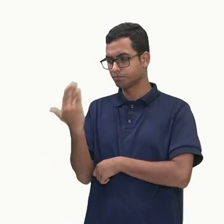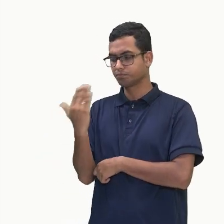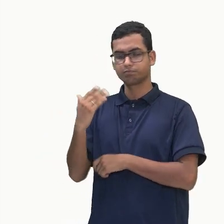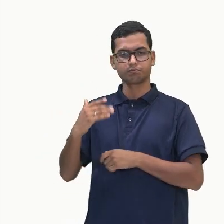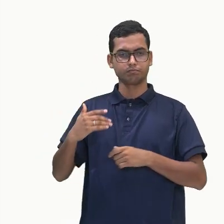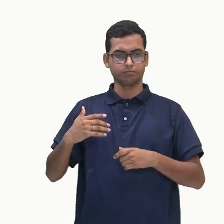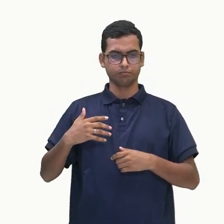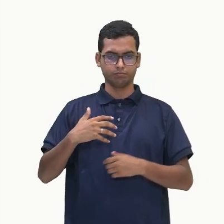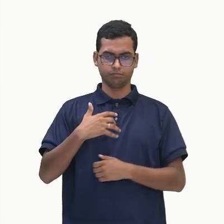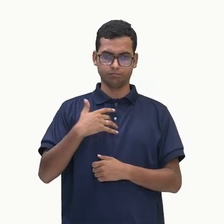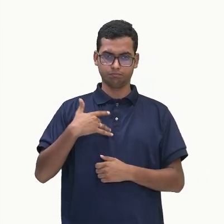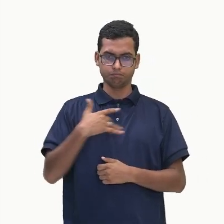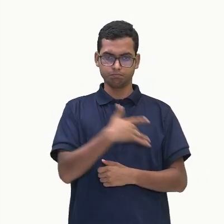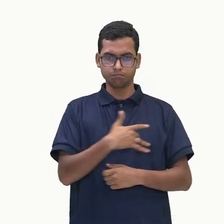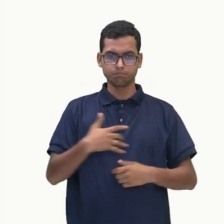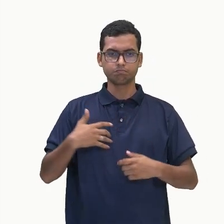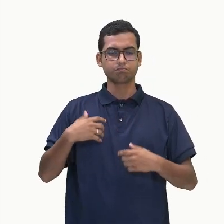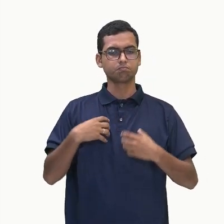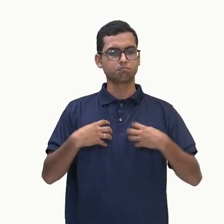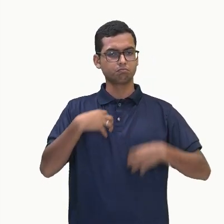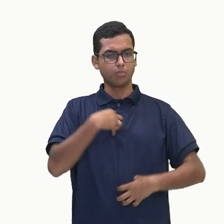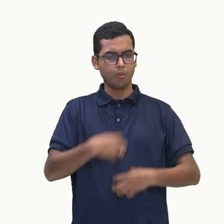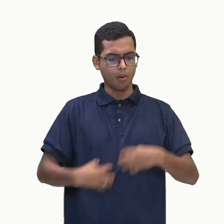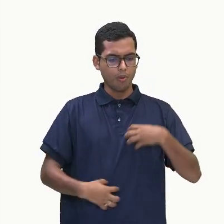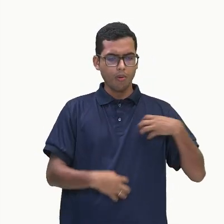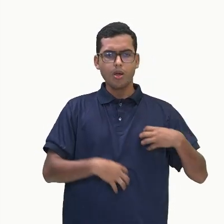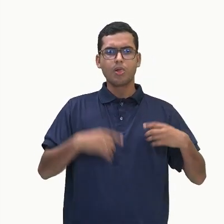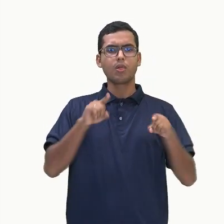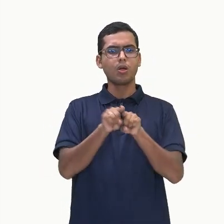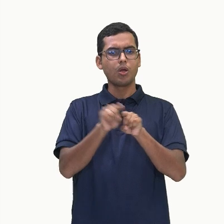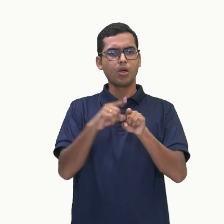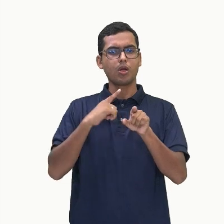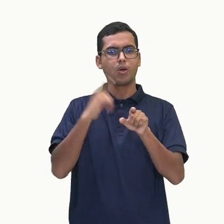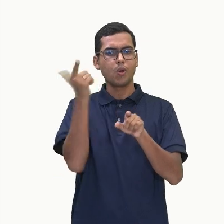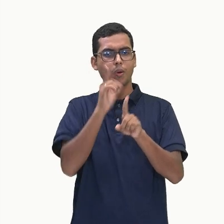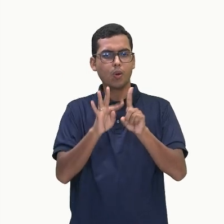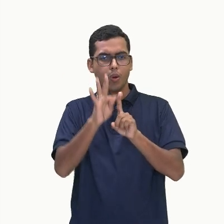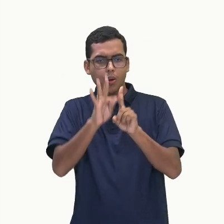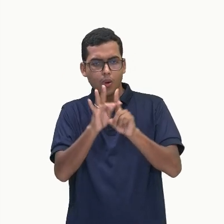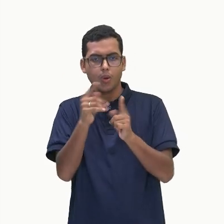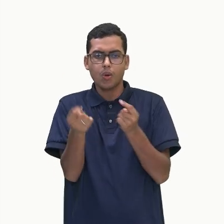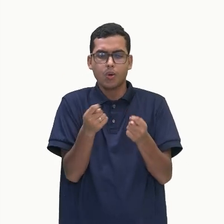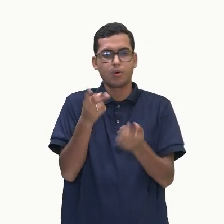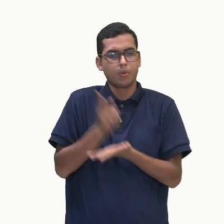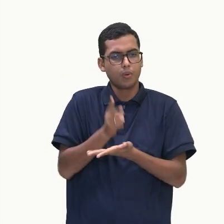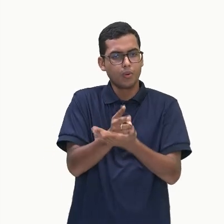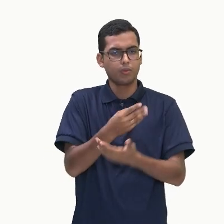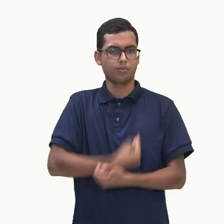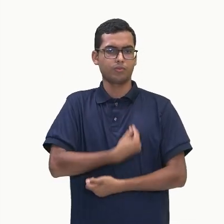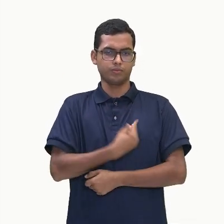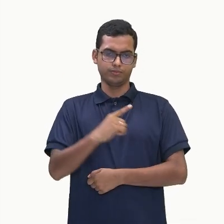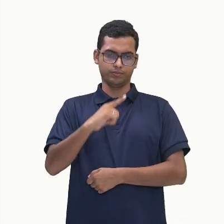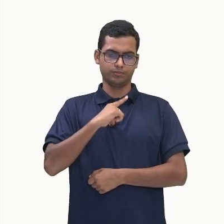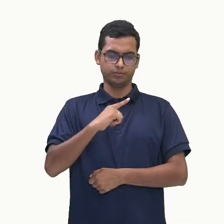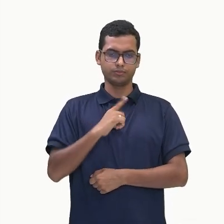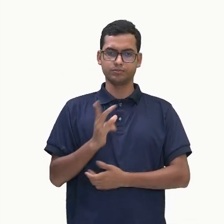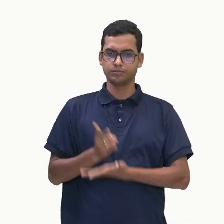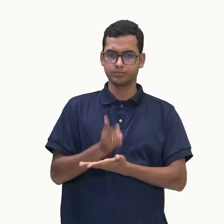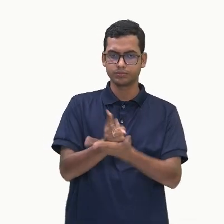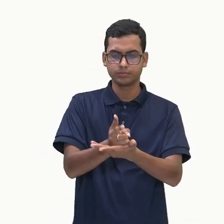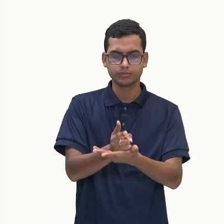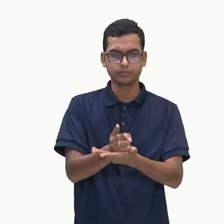as suas condições internas para que eles possam se manter vivos. Uma dessas